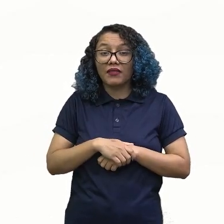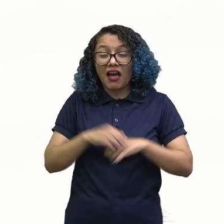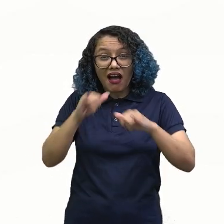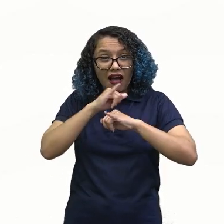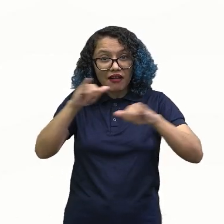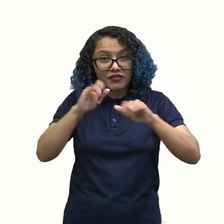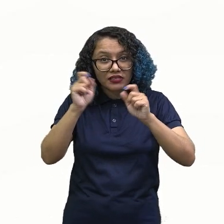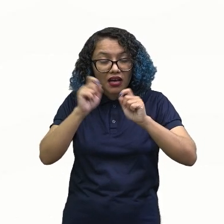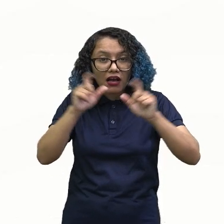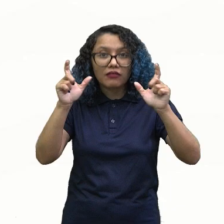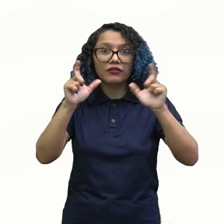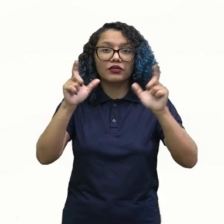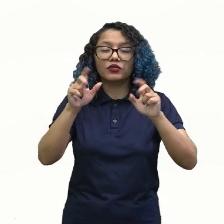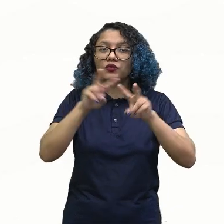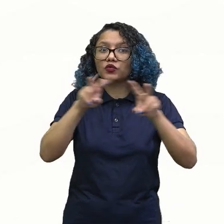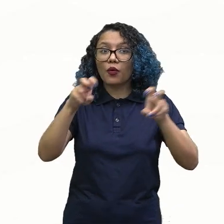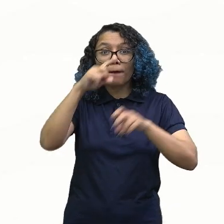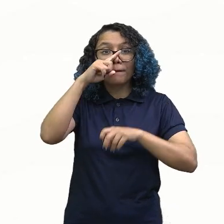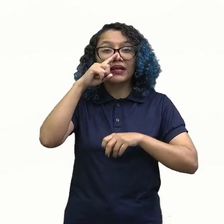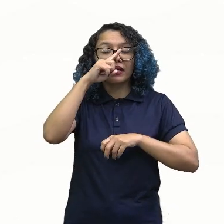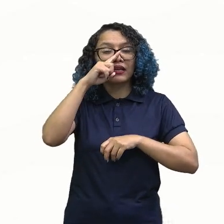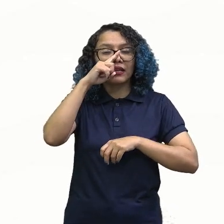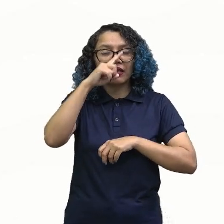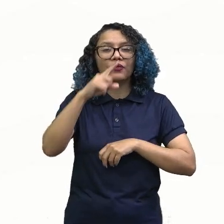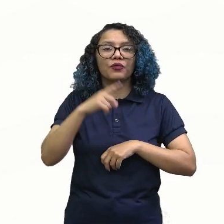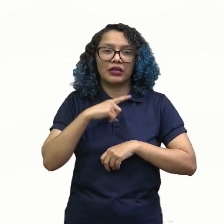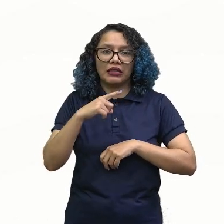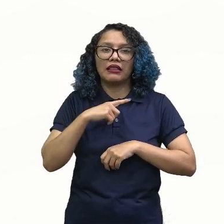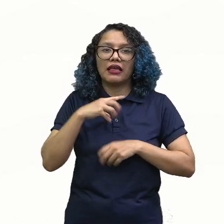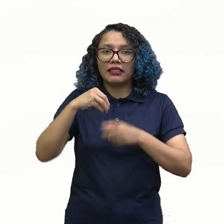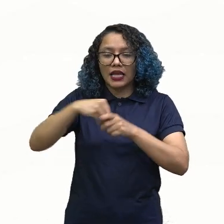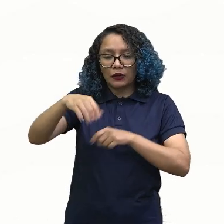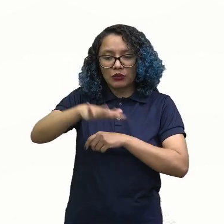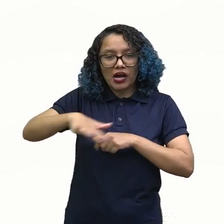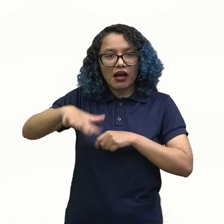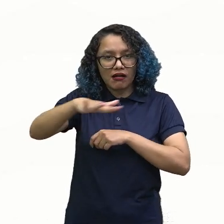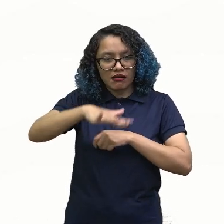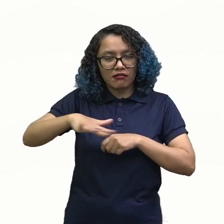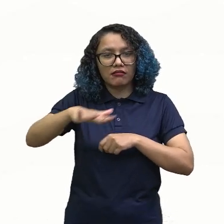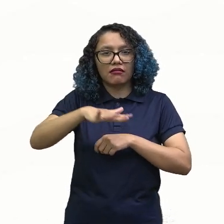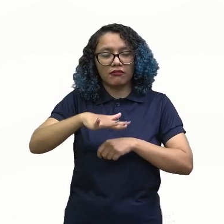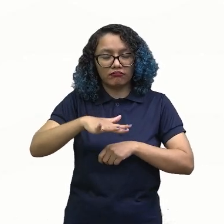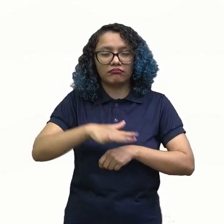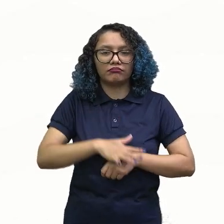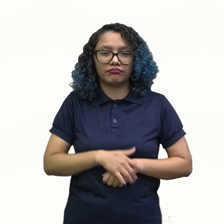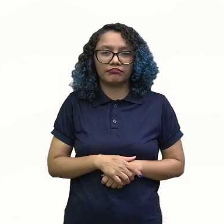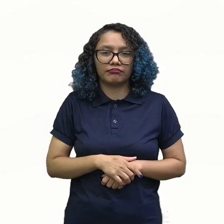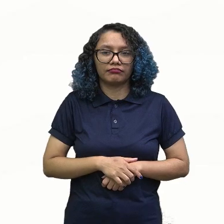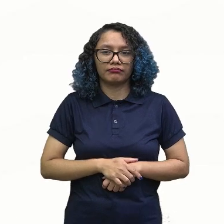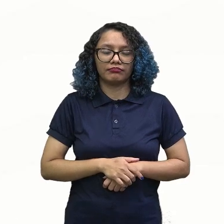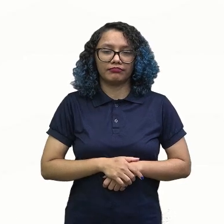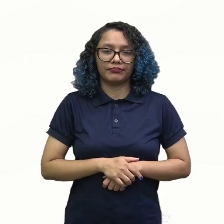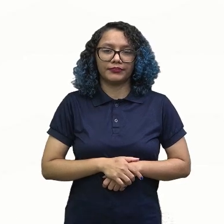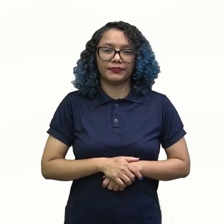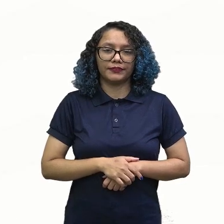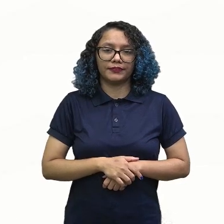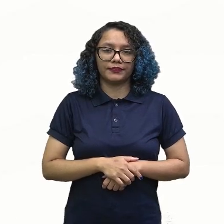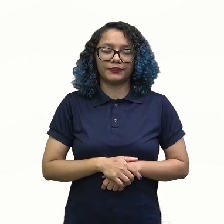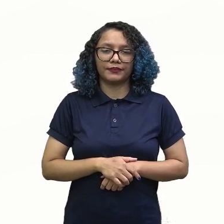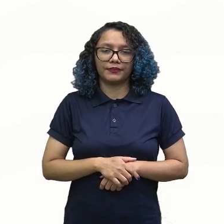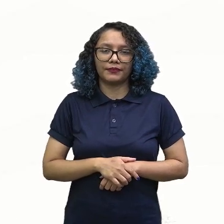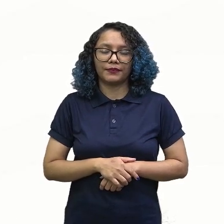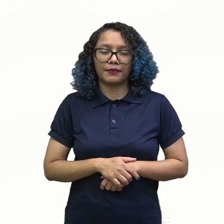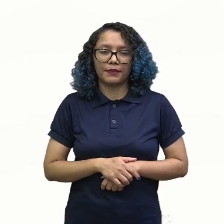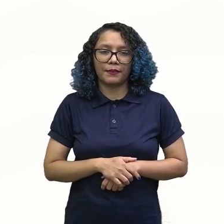indivíduos sobre os riscos presentes. Então, vejam como eu preciso entender